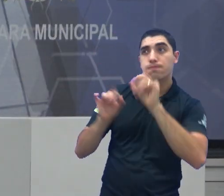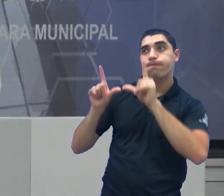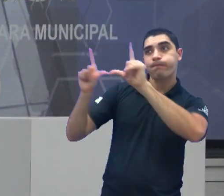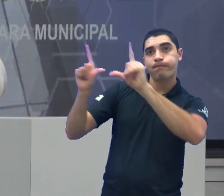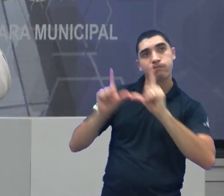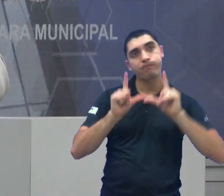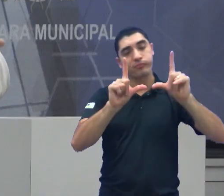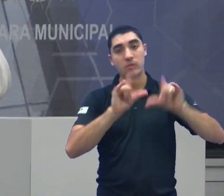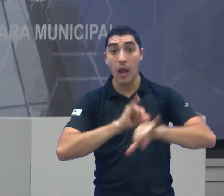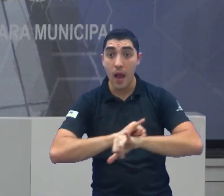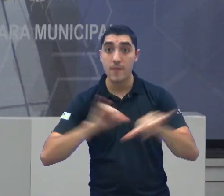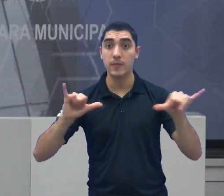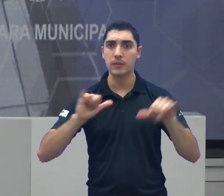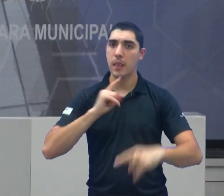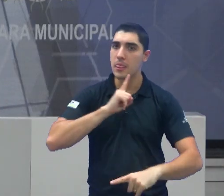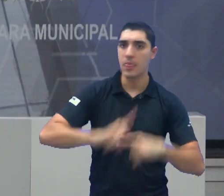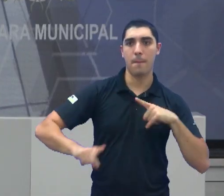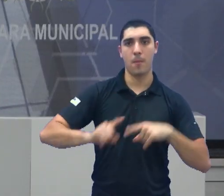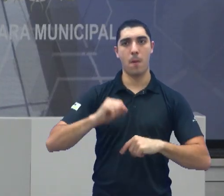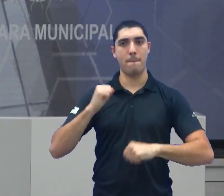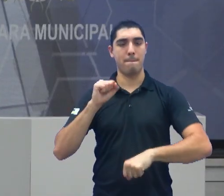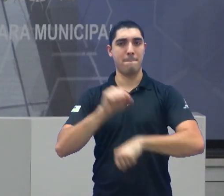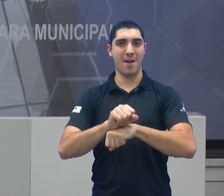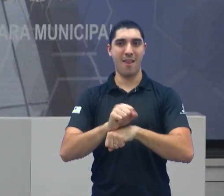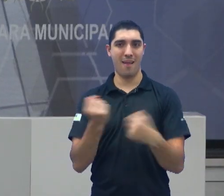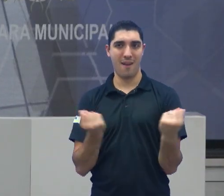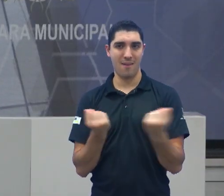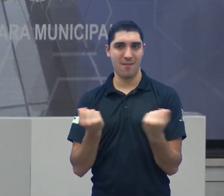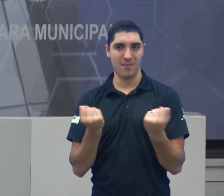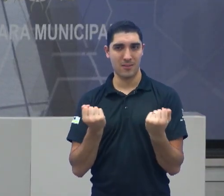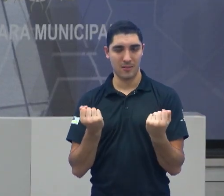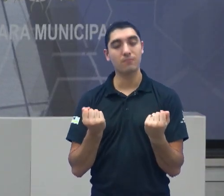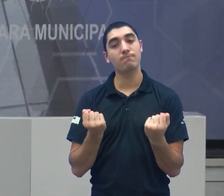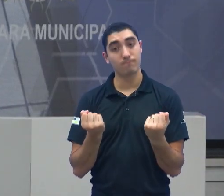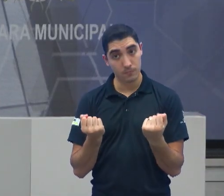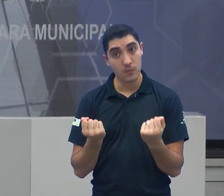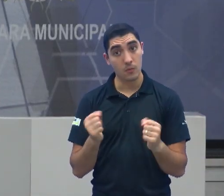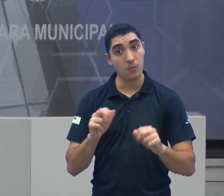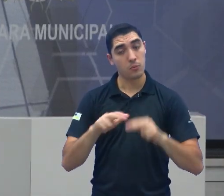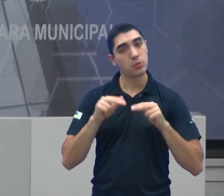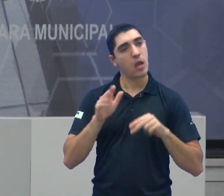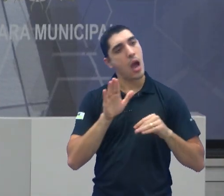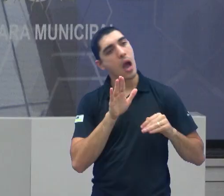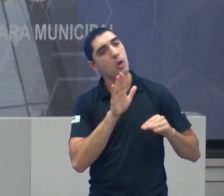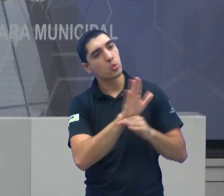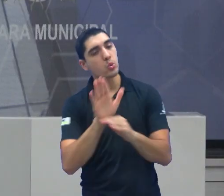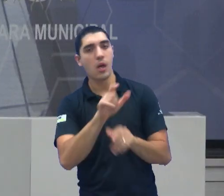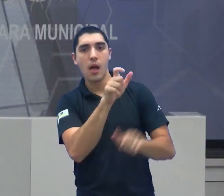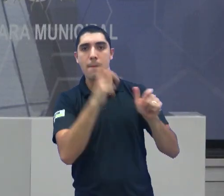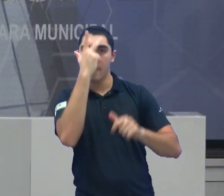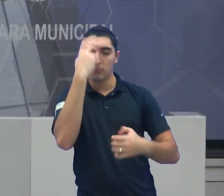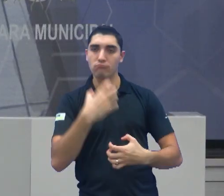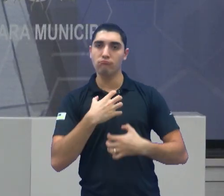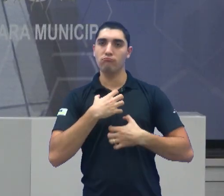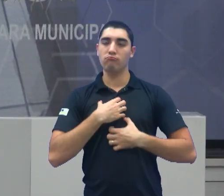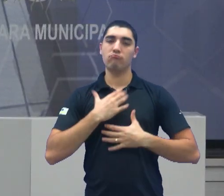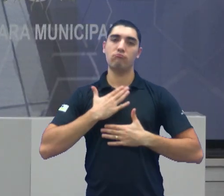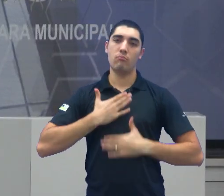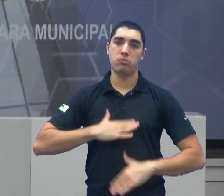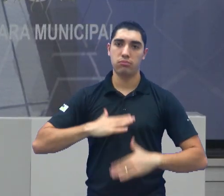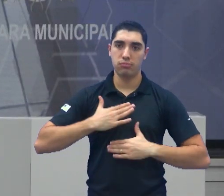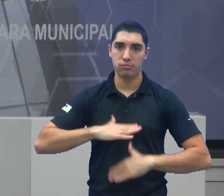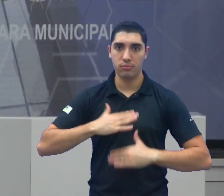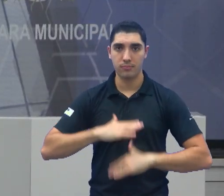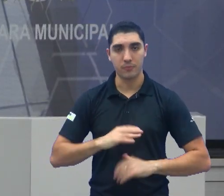para as ruas próximas a Heitor Villa-Lobos e, assim, ajudar os moradores a ter o seu sossego público